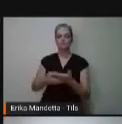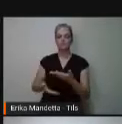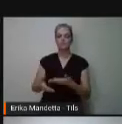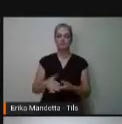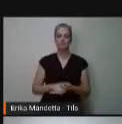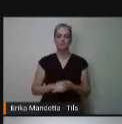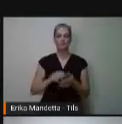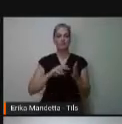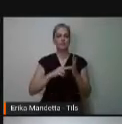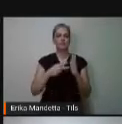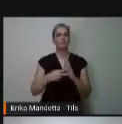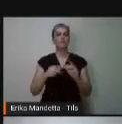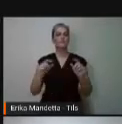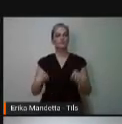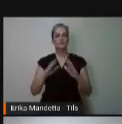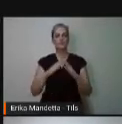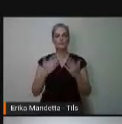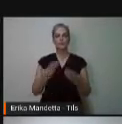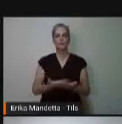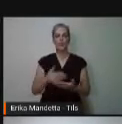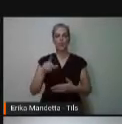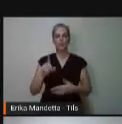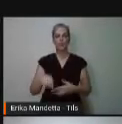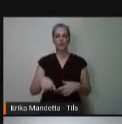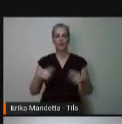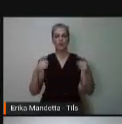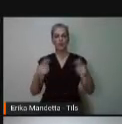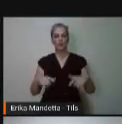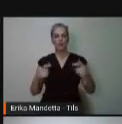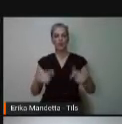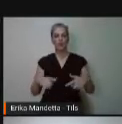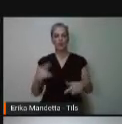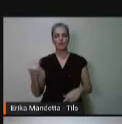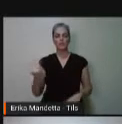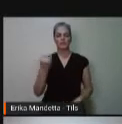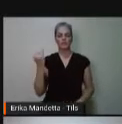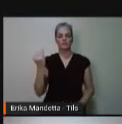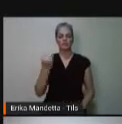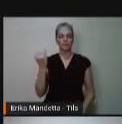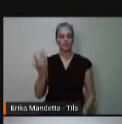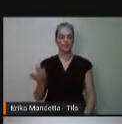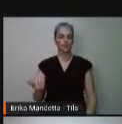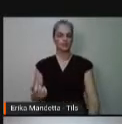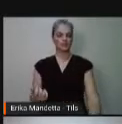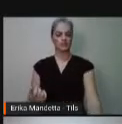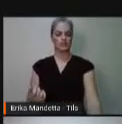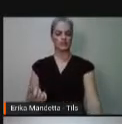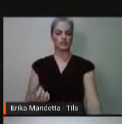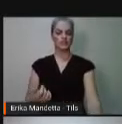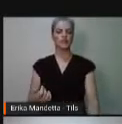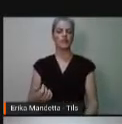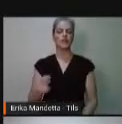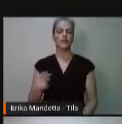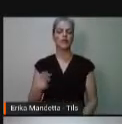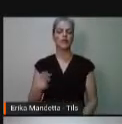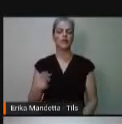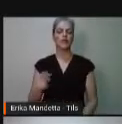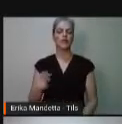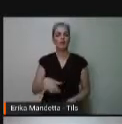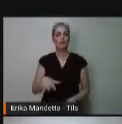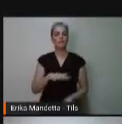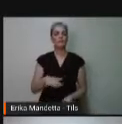uma instância potencializadora do processo de inclusão escolar. Ela deve ser uma instância